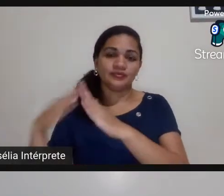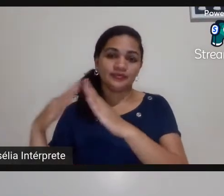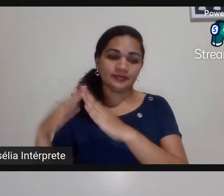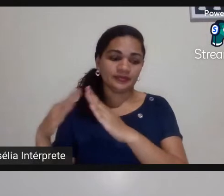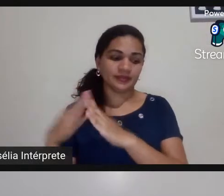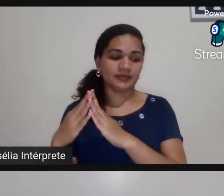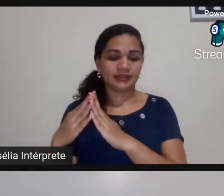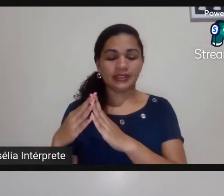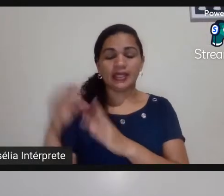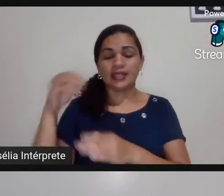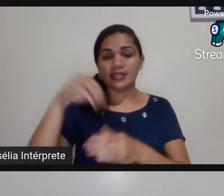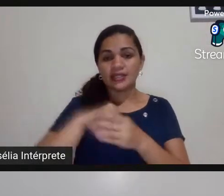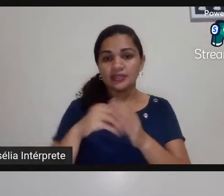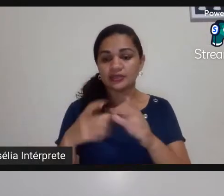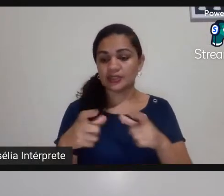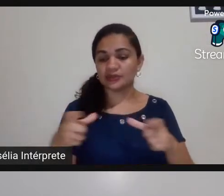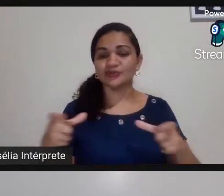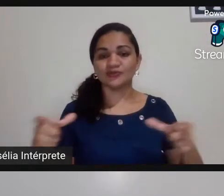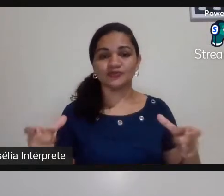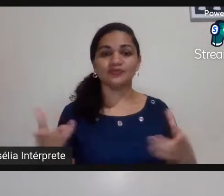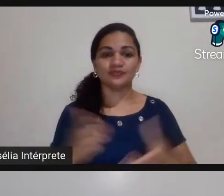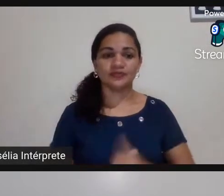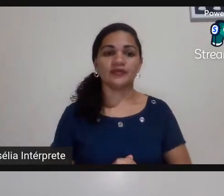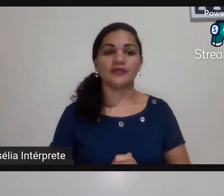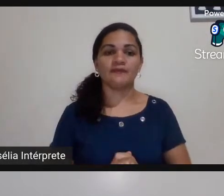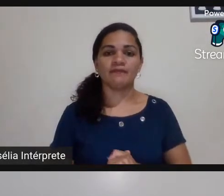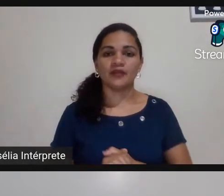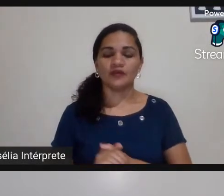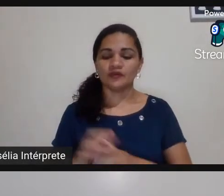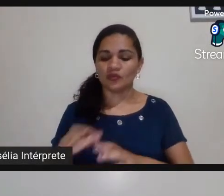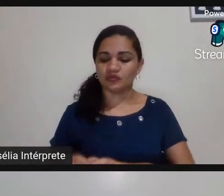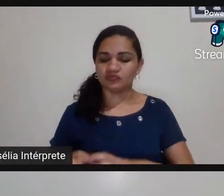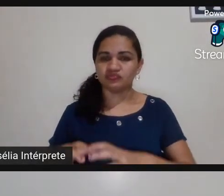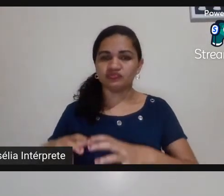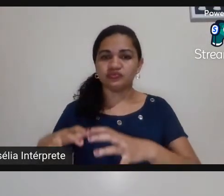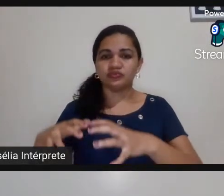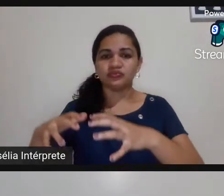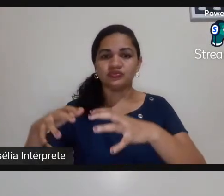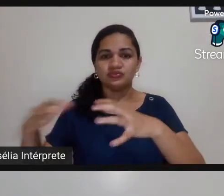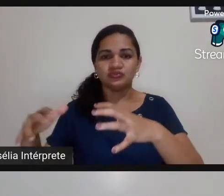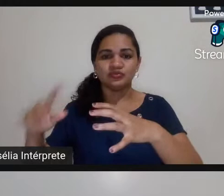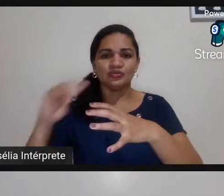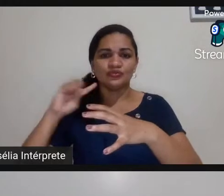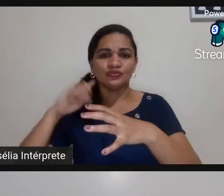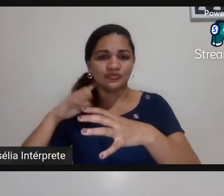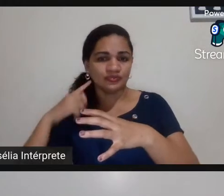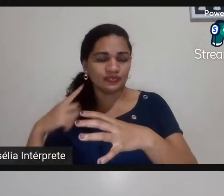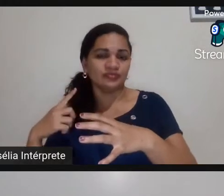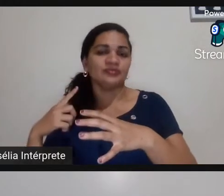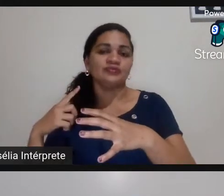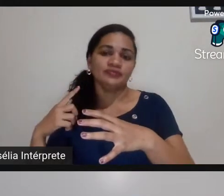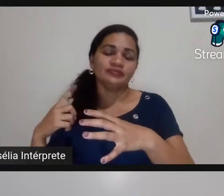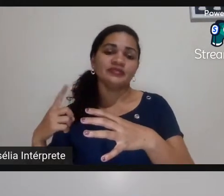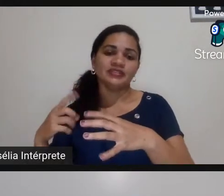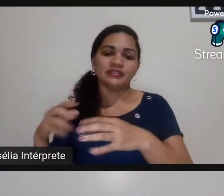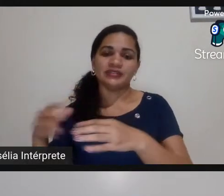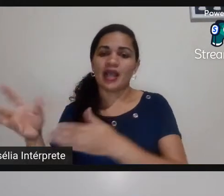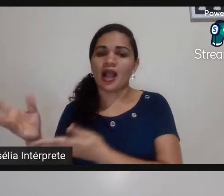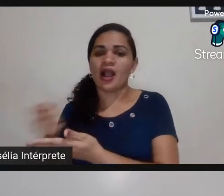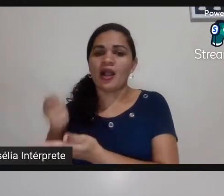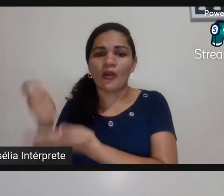aumentou e você sabe na verdade quando você aumenta até por conta de que você tá comprando mais alguma coisa ou não